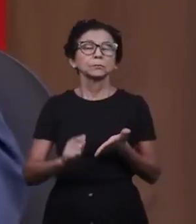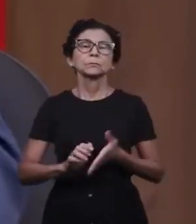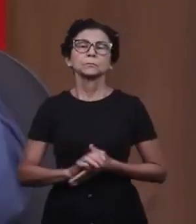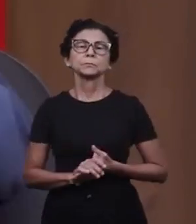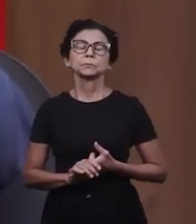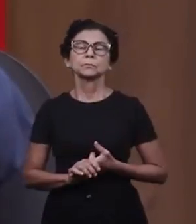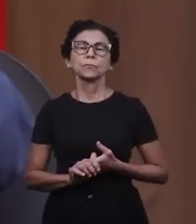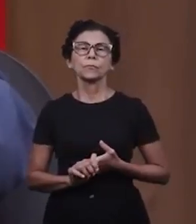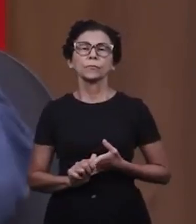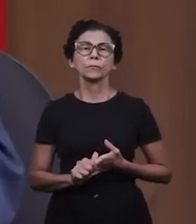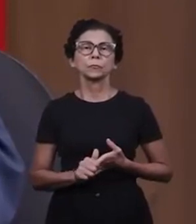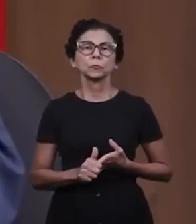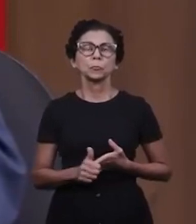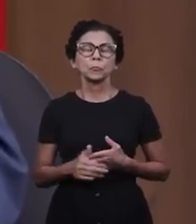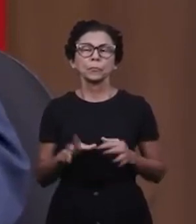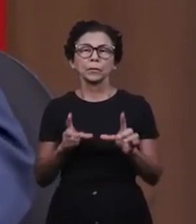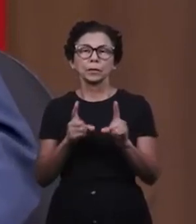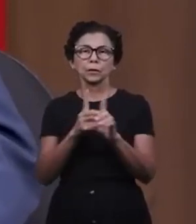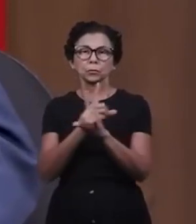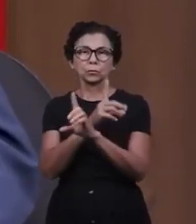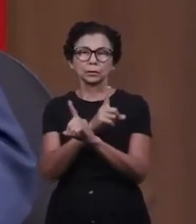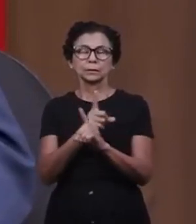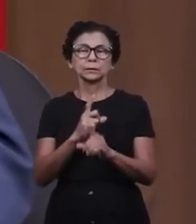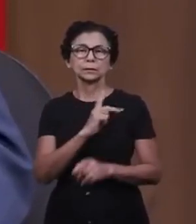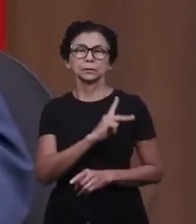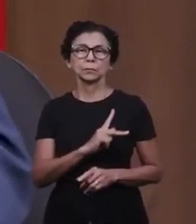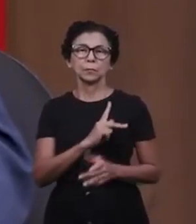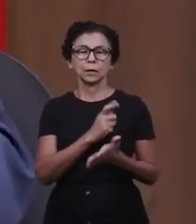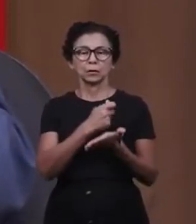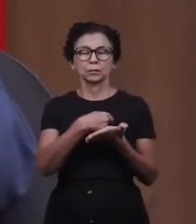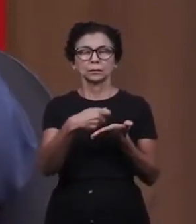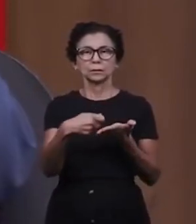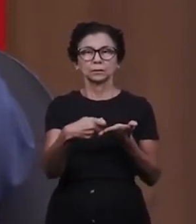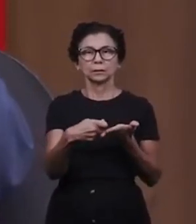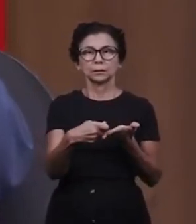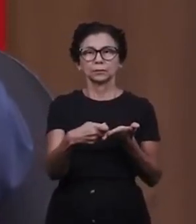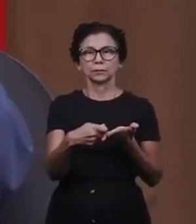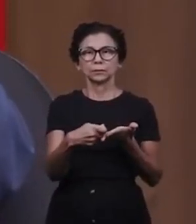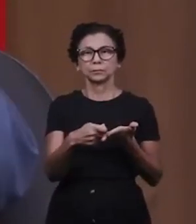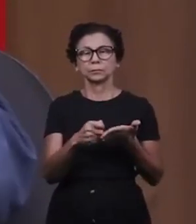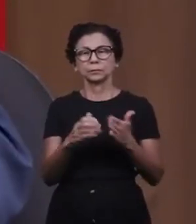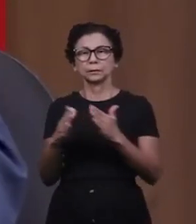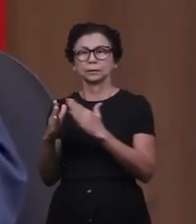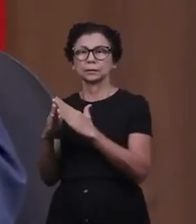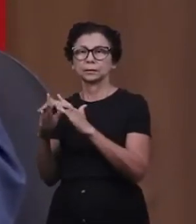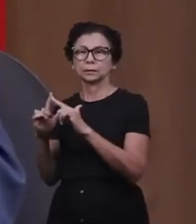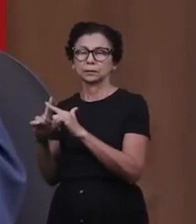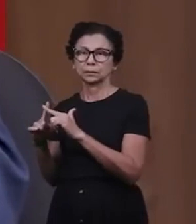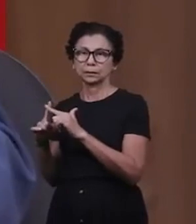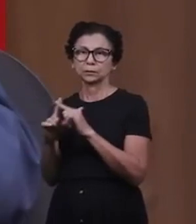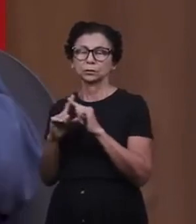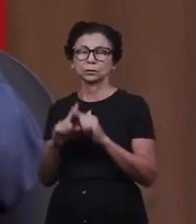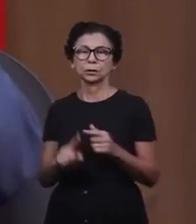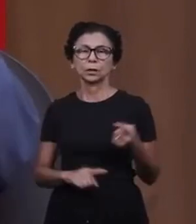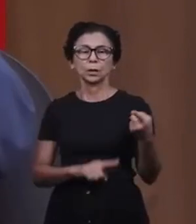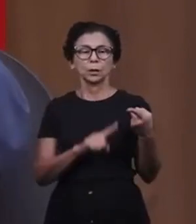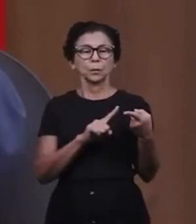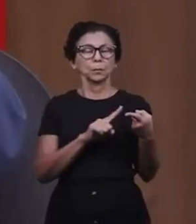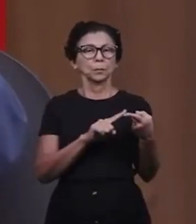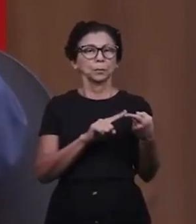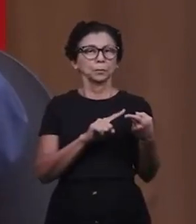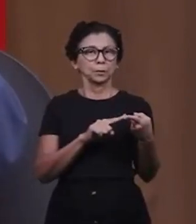doutrina que Paulo descreve para a igreja. Primeiro, ele fala